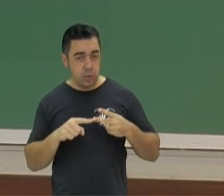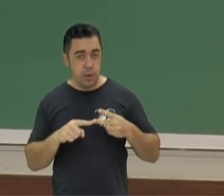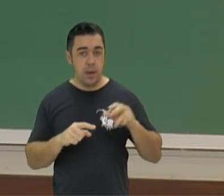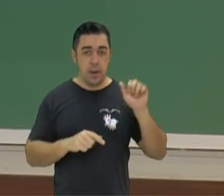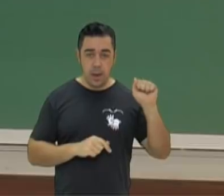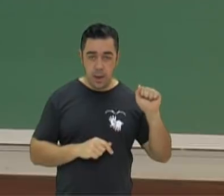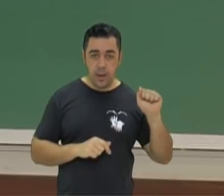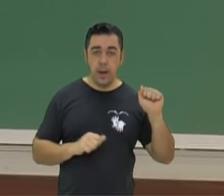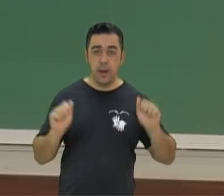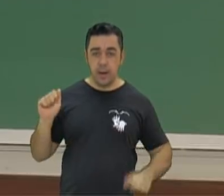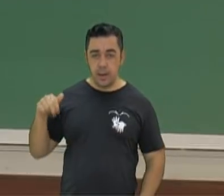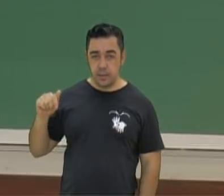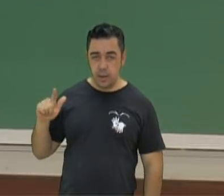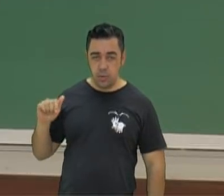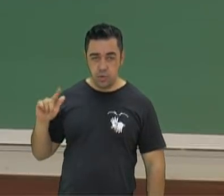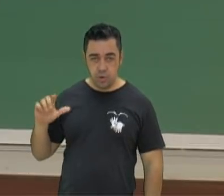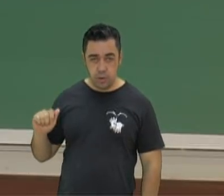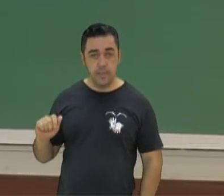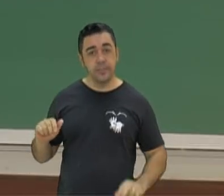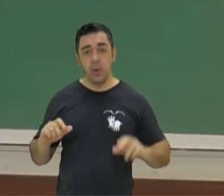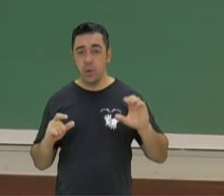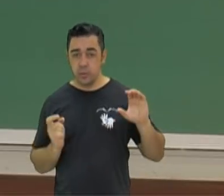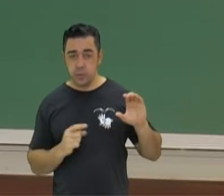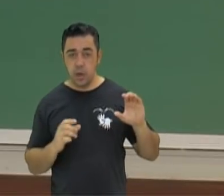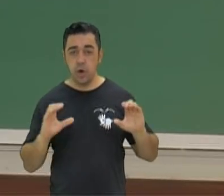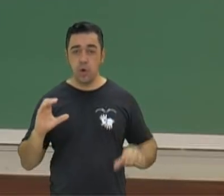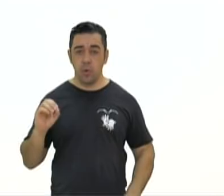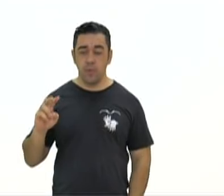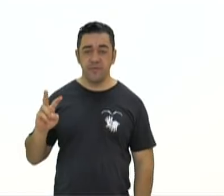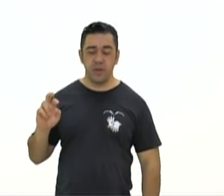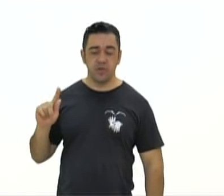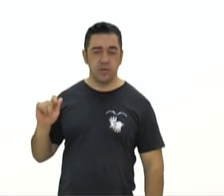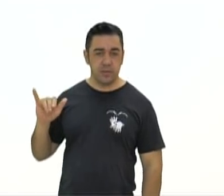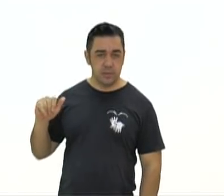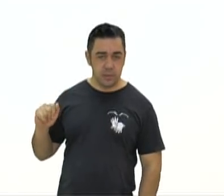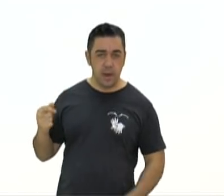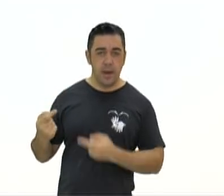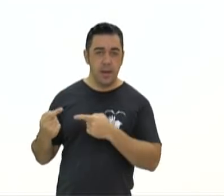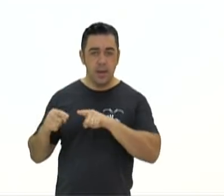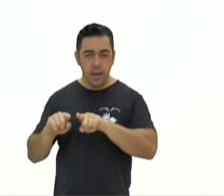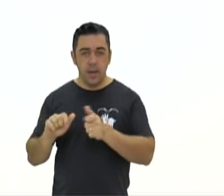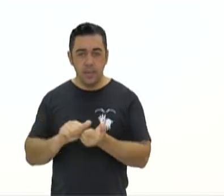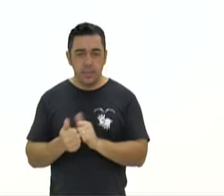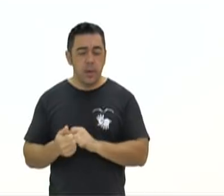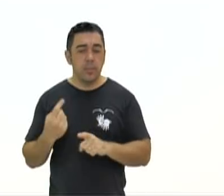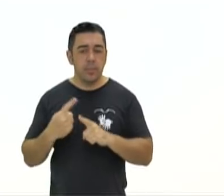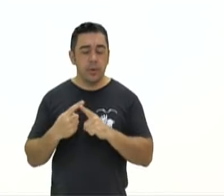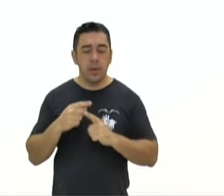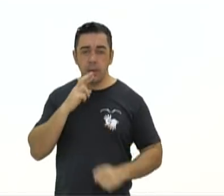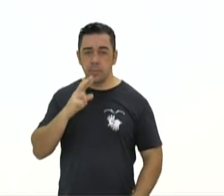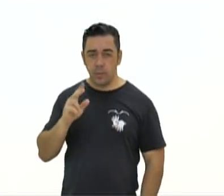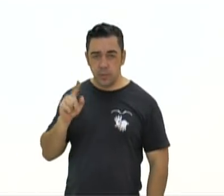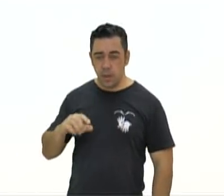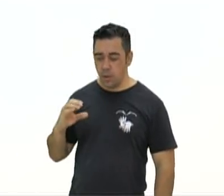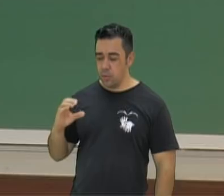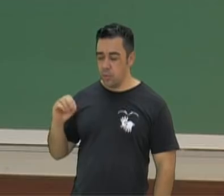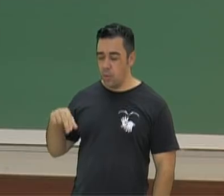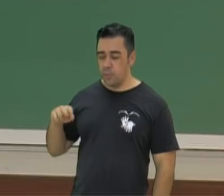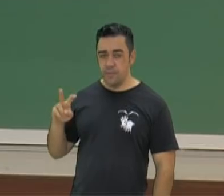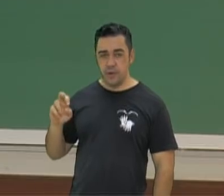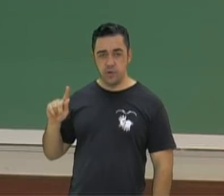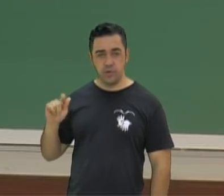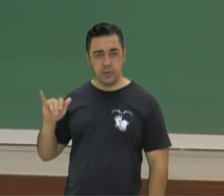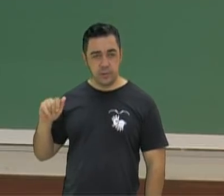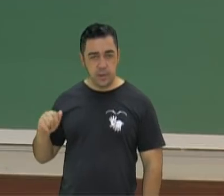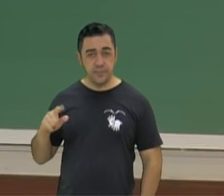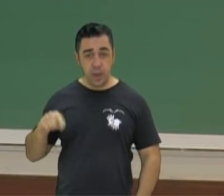A, a analogia, ou a letra C, a convergência adaptativa. A resposta correta é convergência. Por quê? Porque eu estou falando da estrutura da baleia,